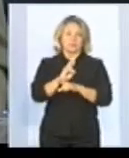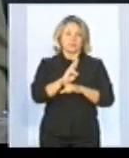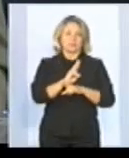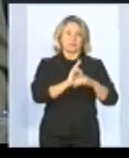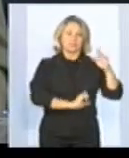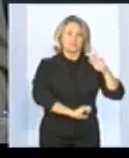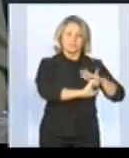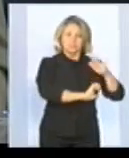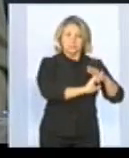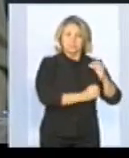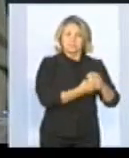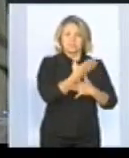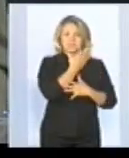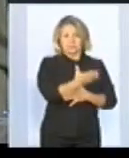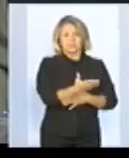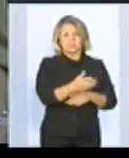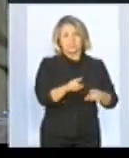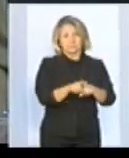produtora, programadora e prestadora de serviço.